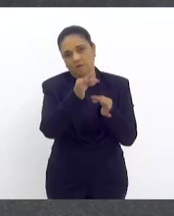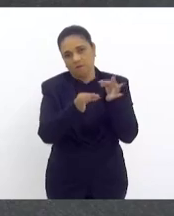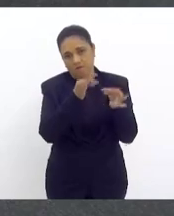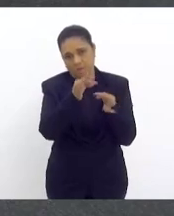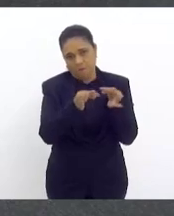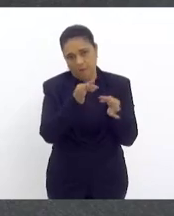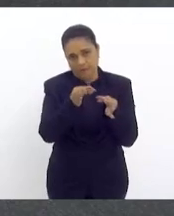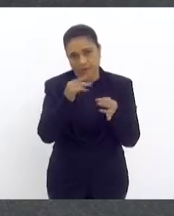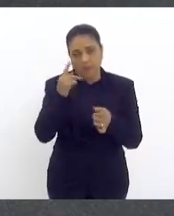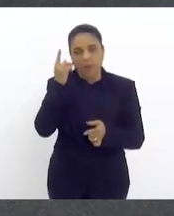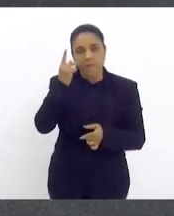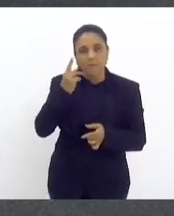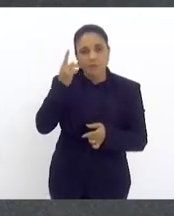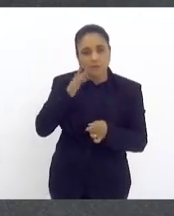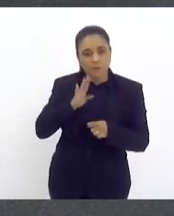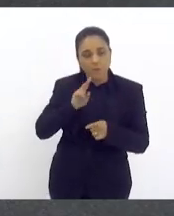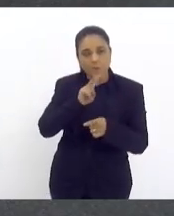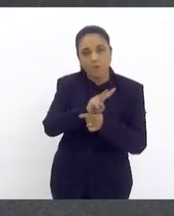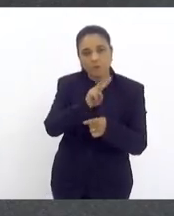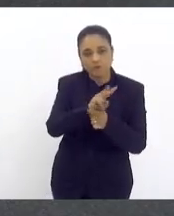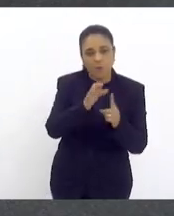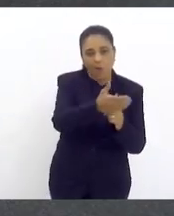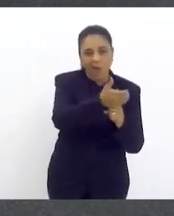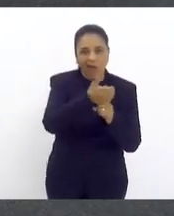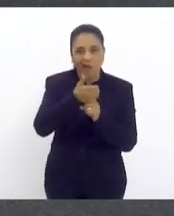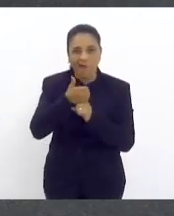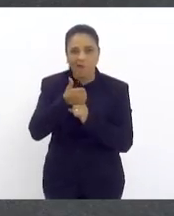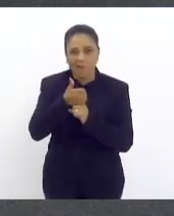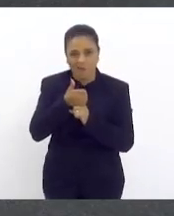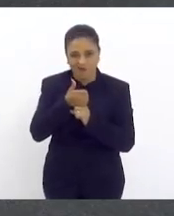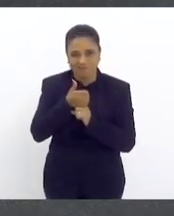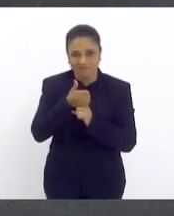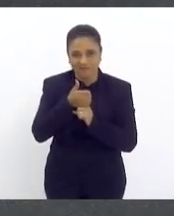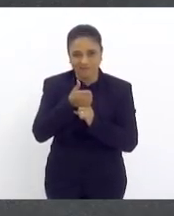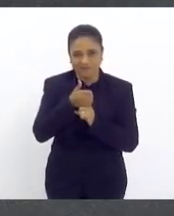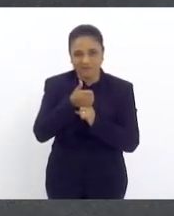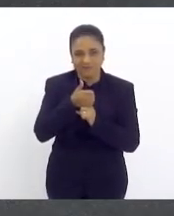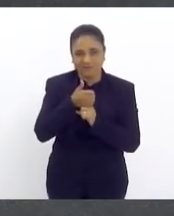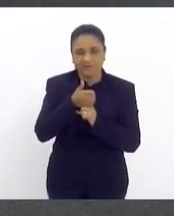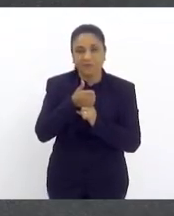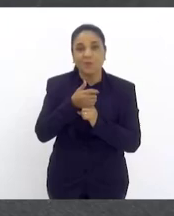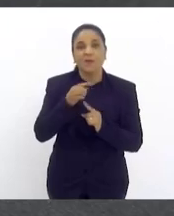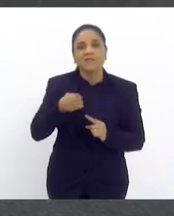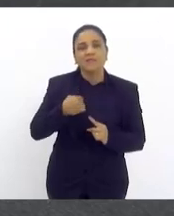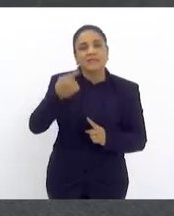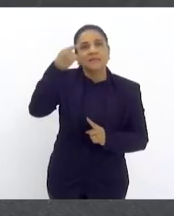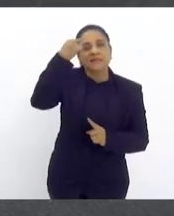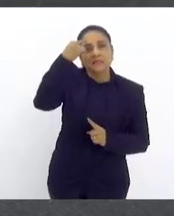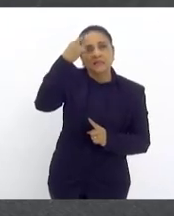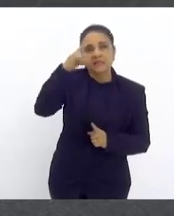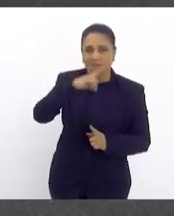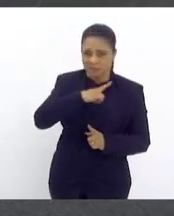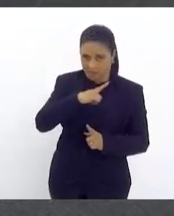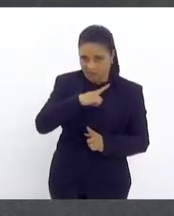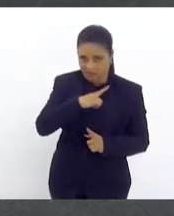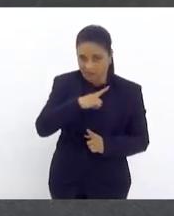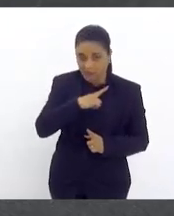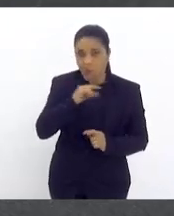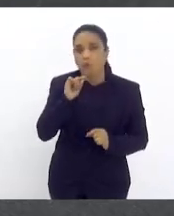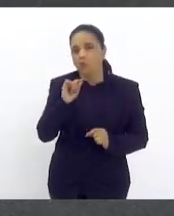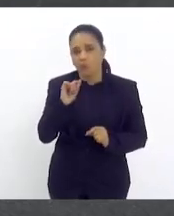dessa política de proteção e acolhimento mais tendo em mente né que é importante que a gente